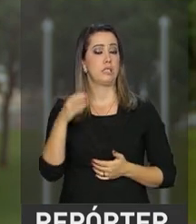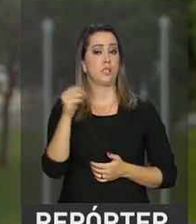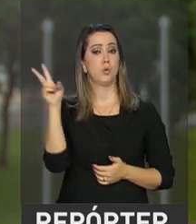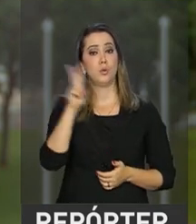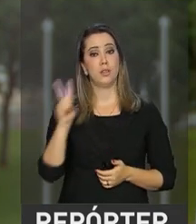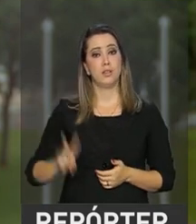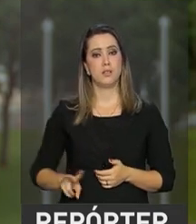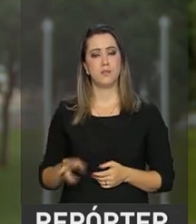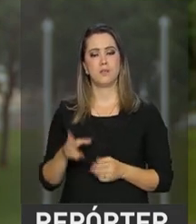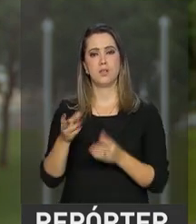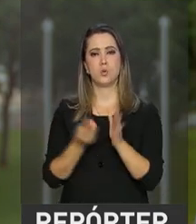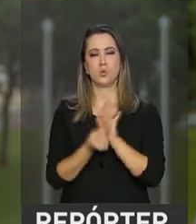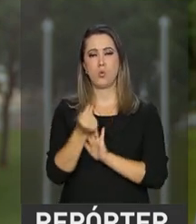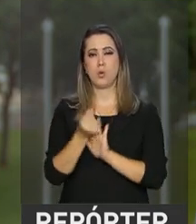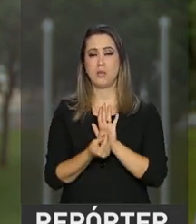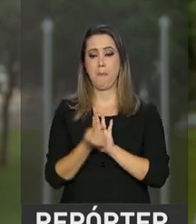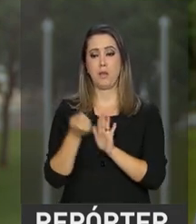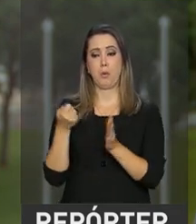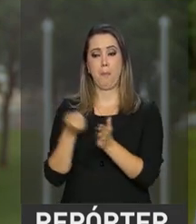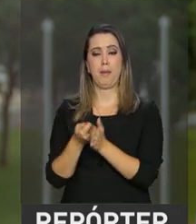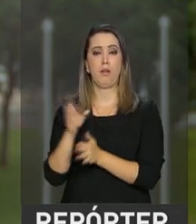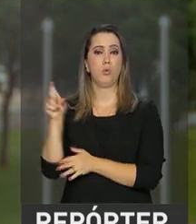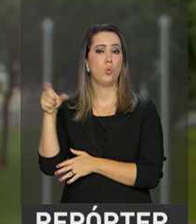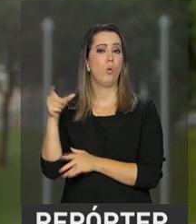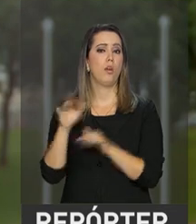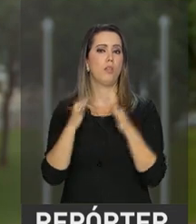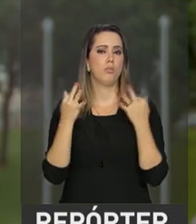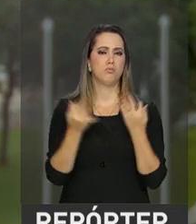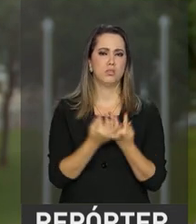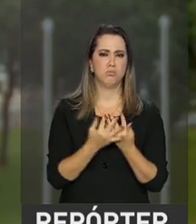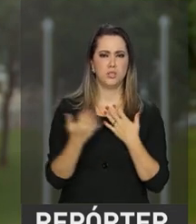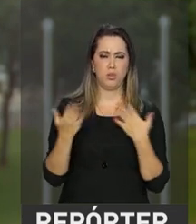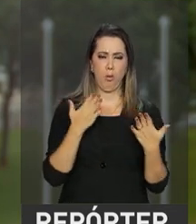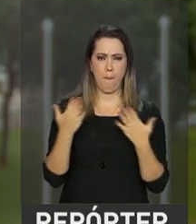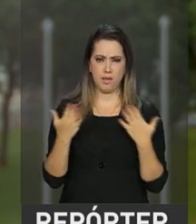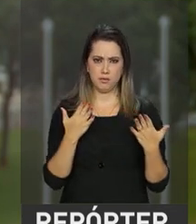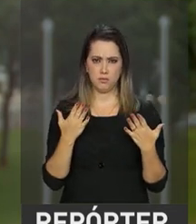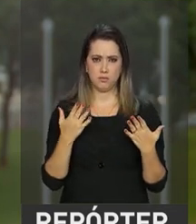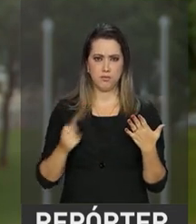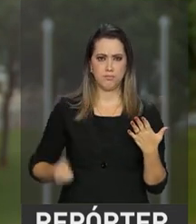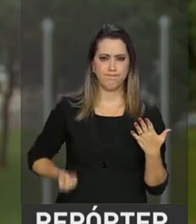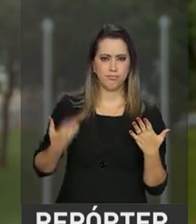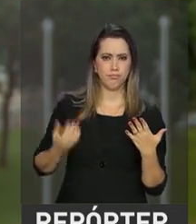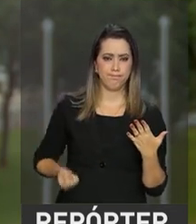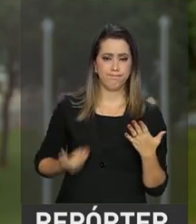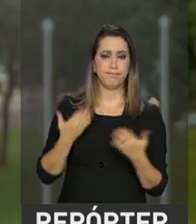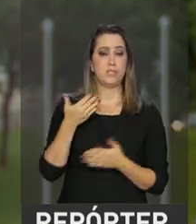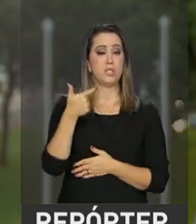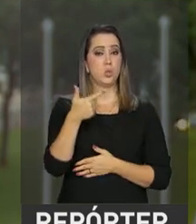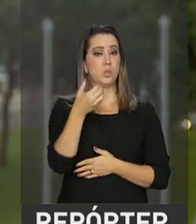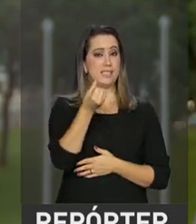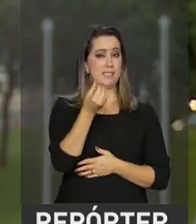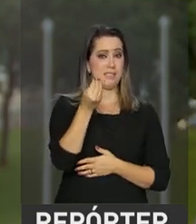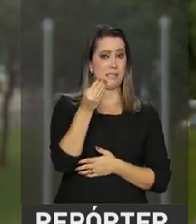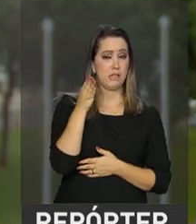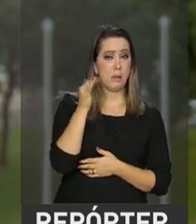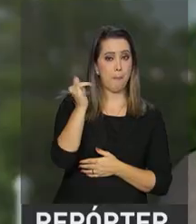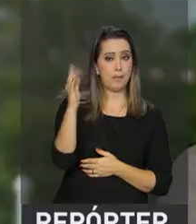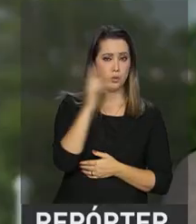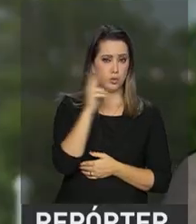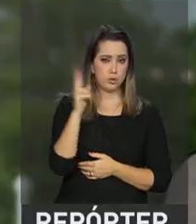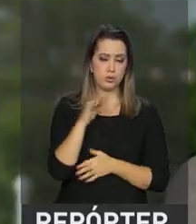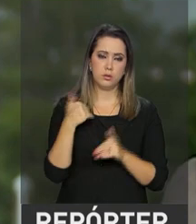vezes o orçamento do Bolsa Família, mais de 260 bilhões de reais. Por